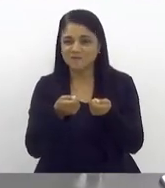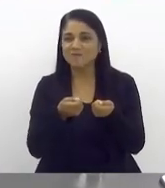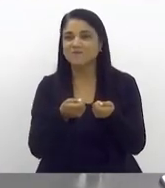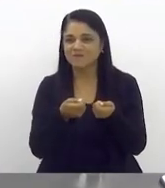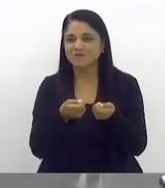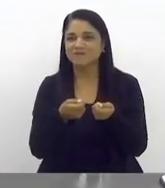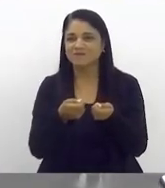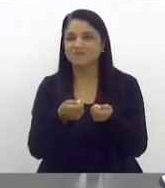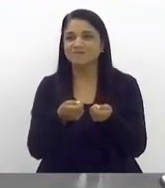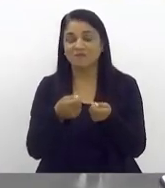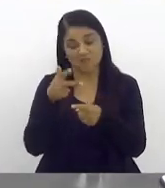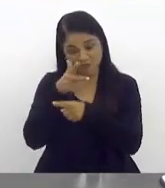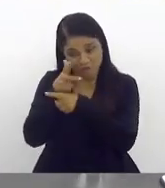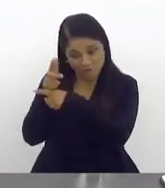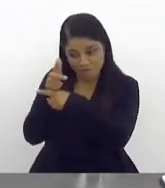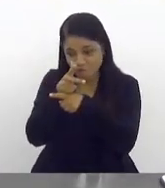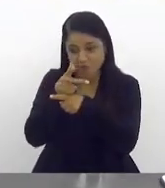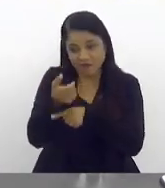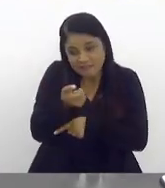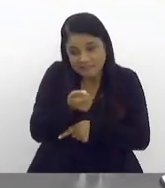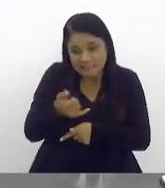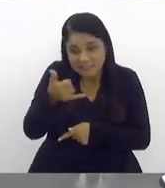A gente vai ter que filmar com o celular.